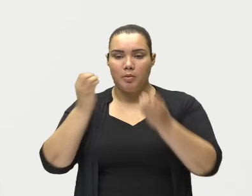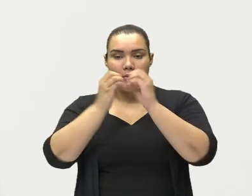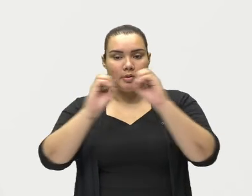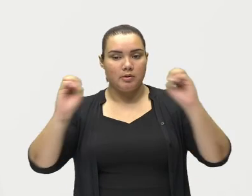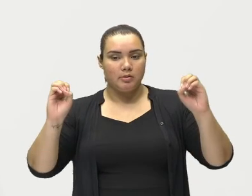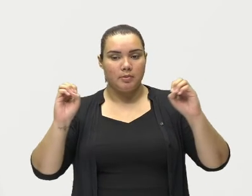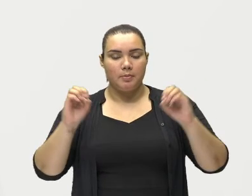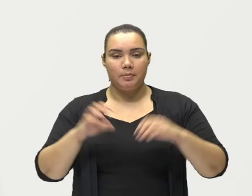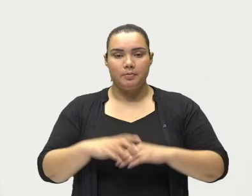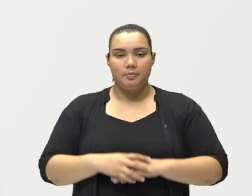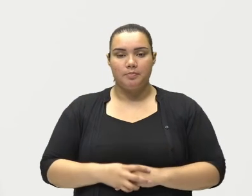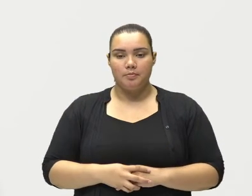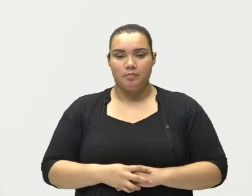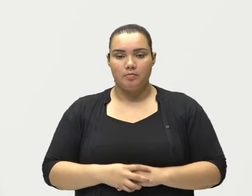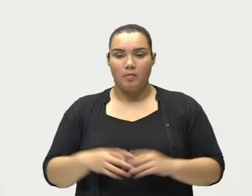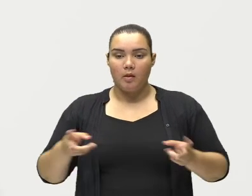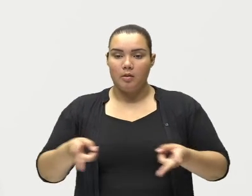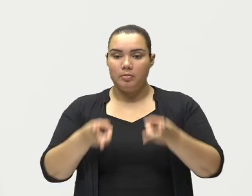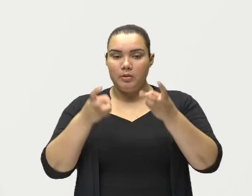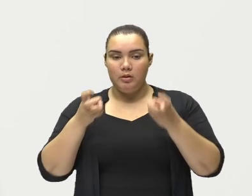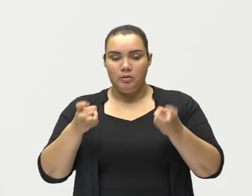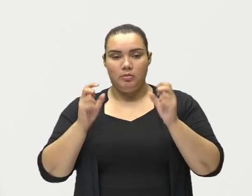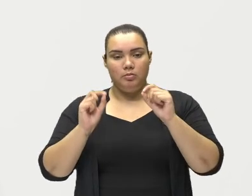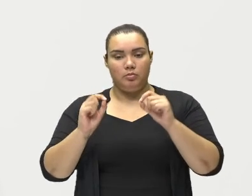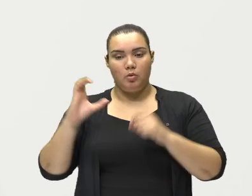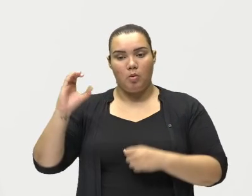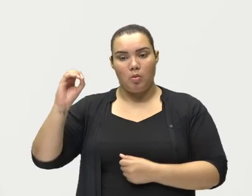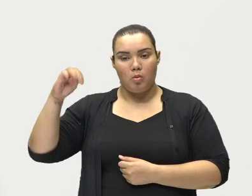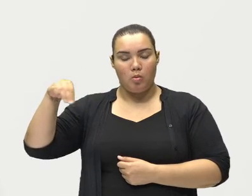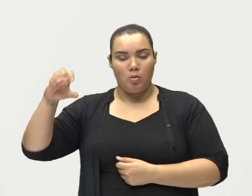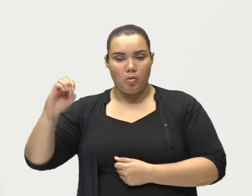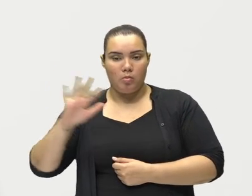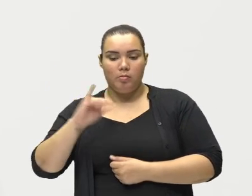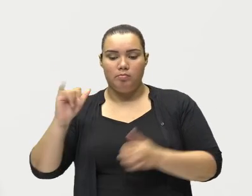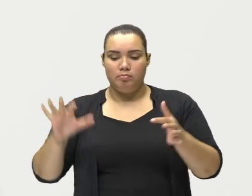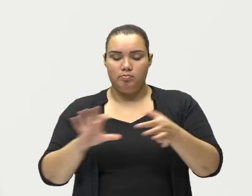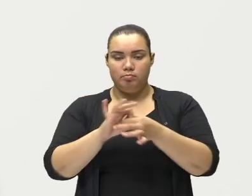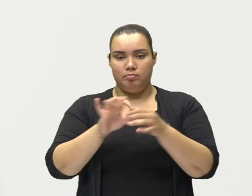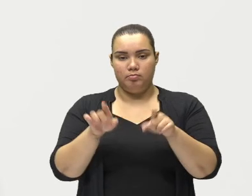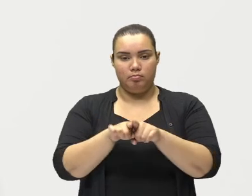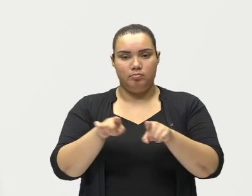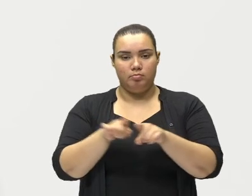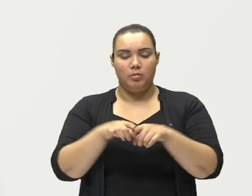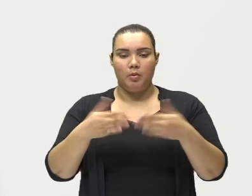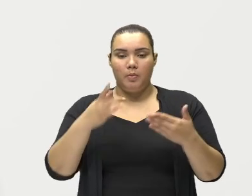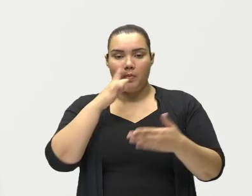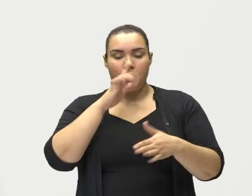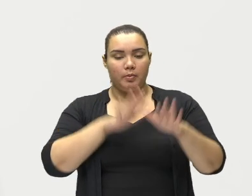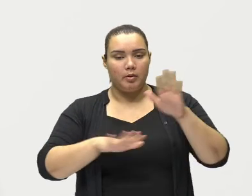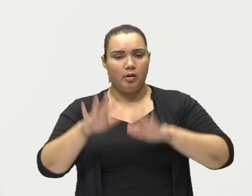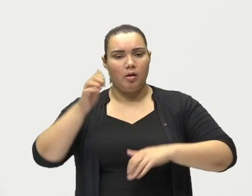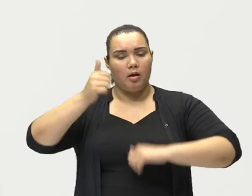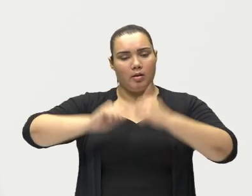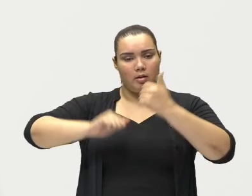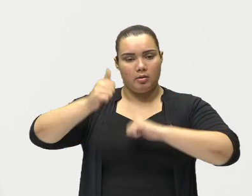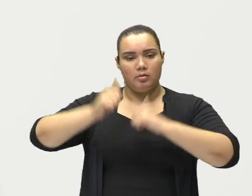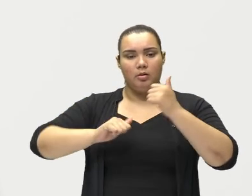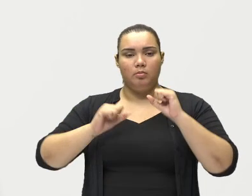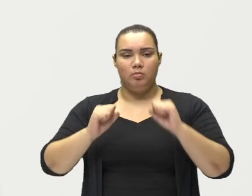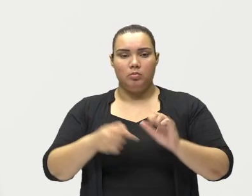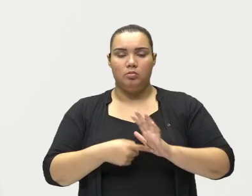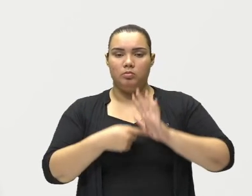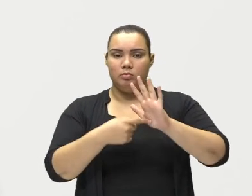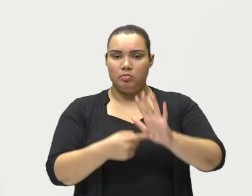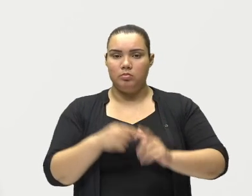rosto pálido. Então, notem que o como ele vai trazer a ideia também. Então, muito cuidado na hora de analisar aí. Ele pode trazer a